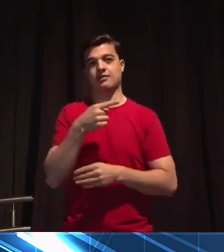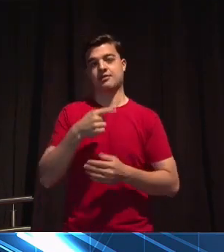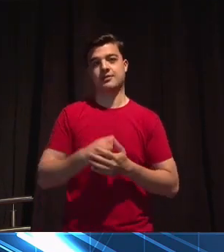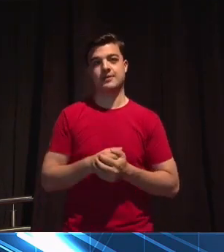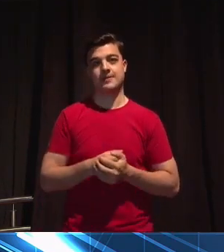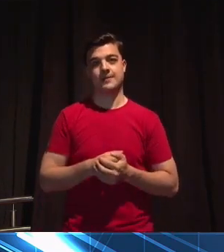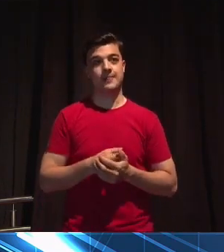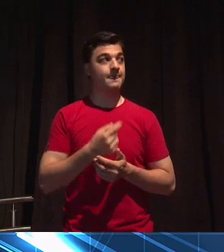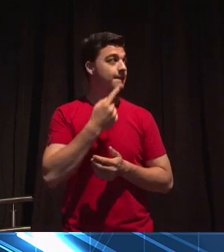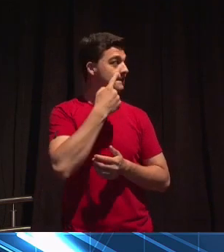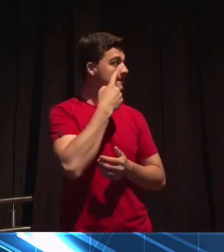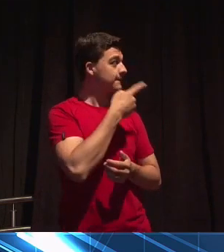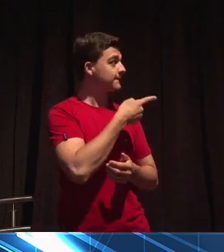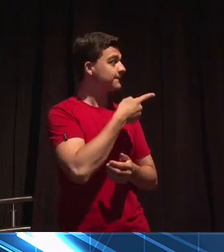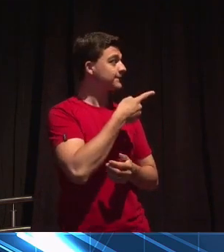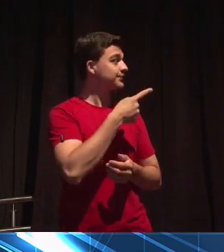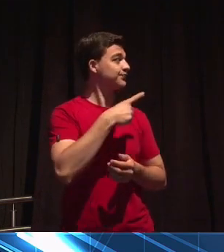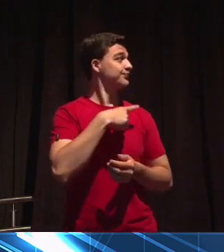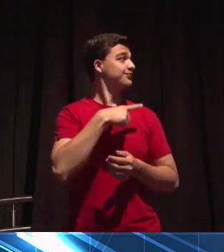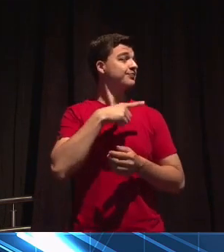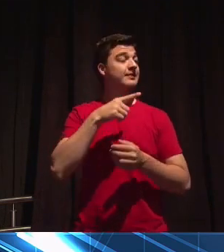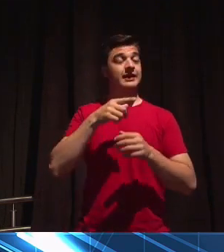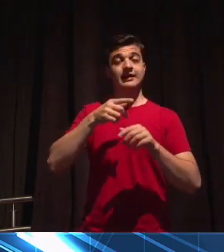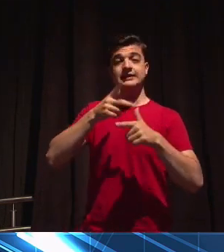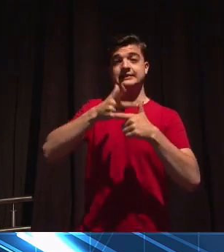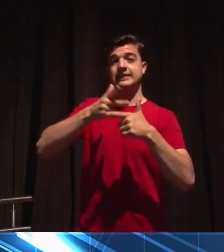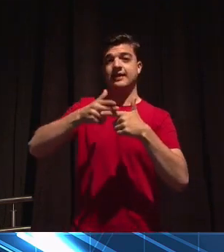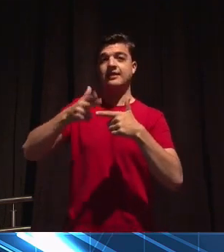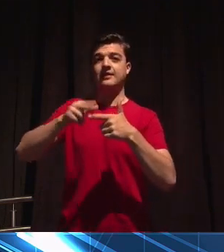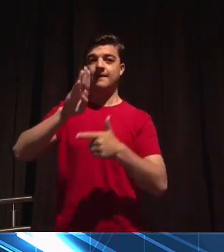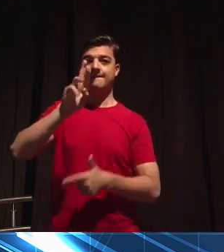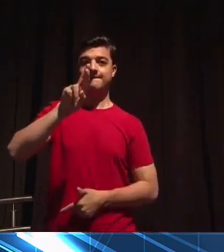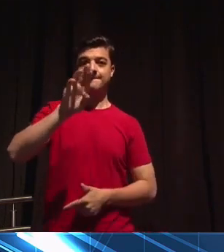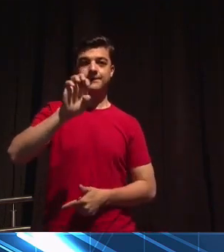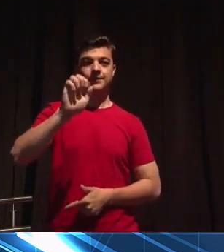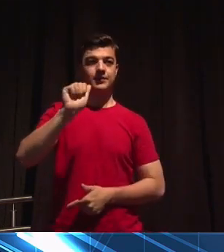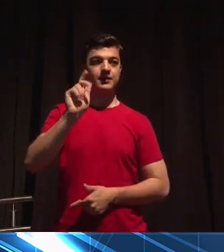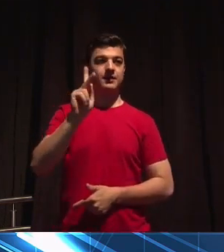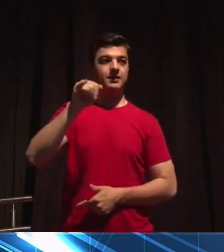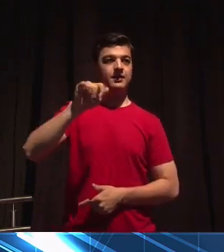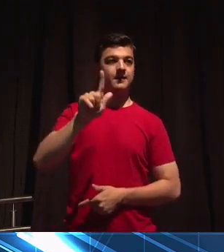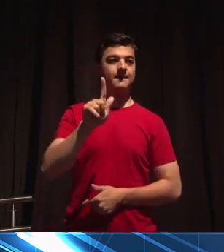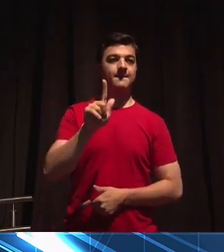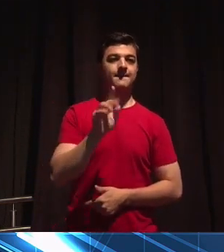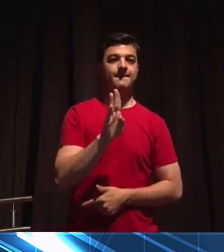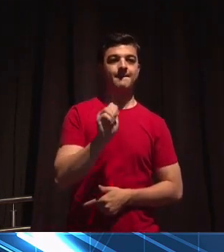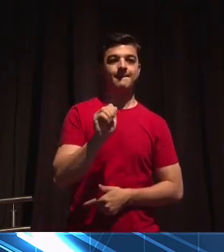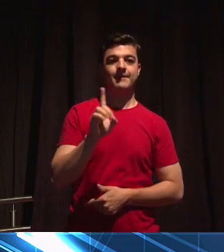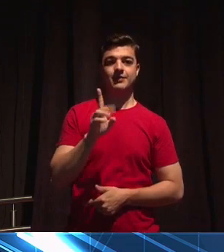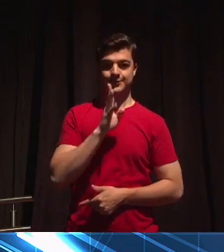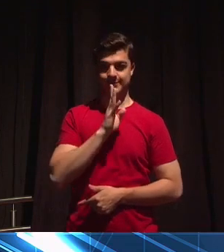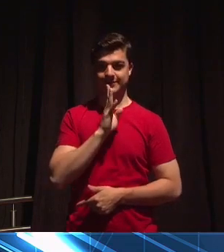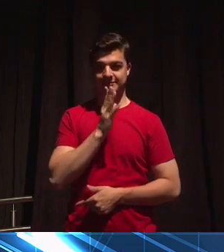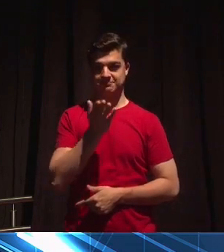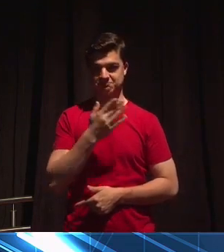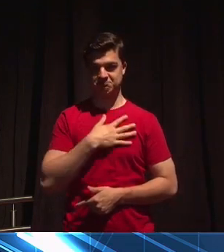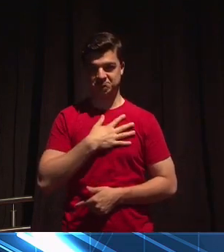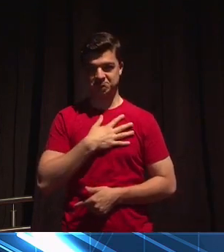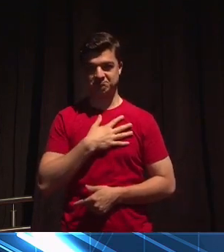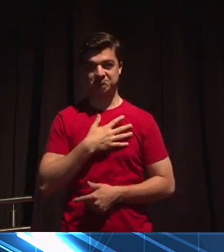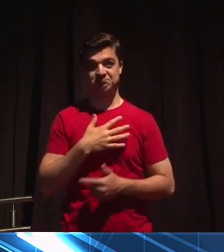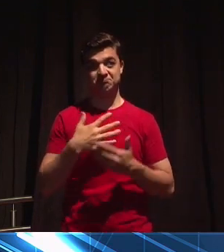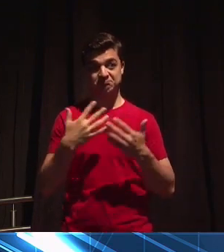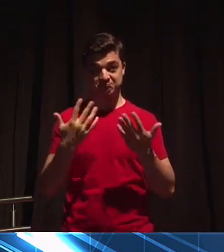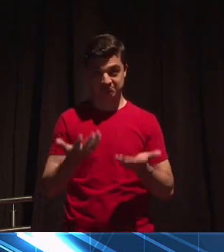são citações de séries aí Breaking Bad pessoal quem gosta aí de Breaking Bad então é um gerador de e-book